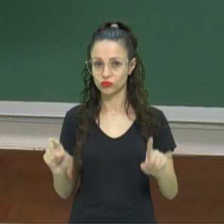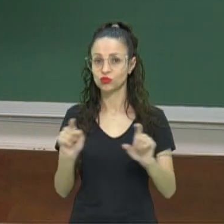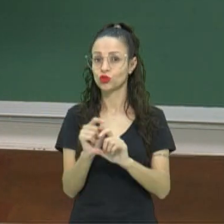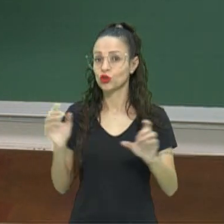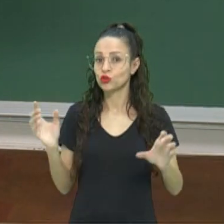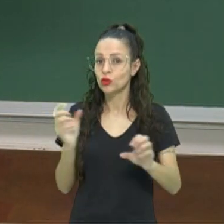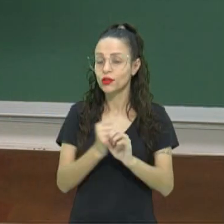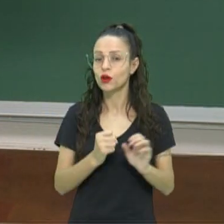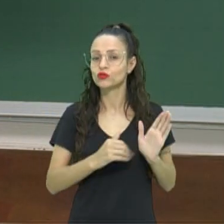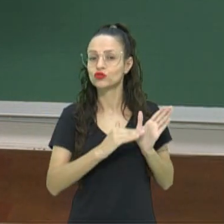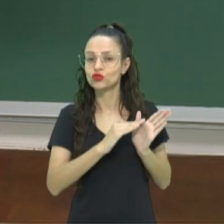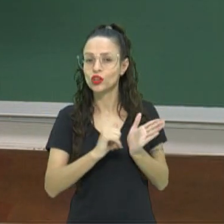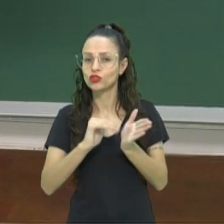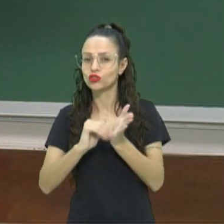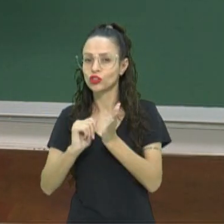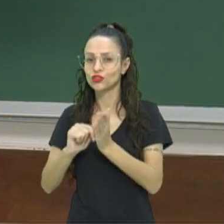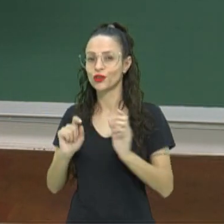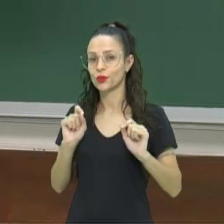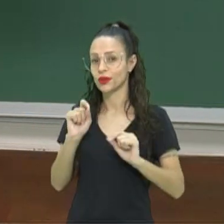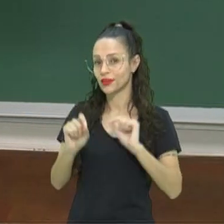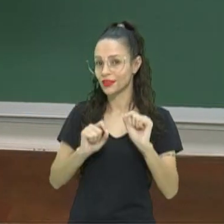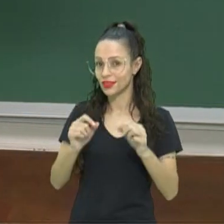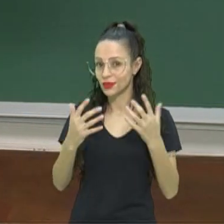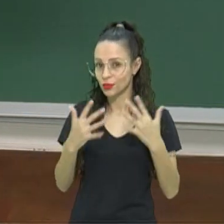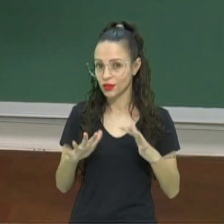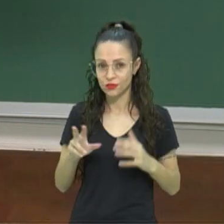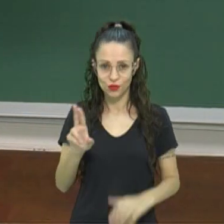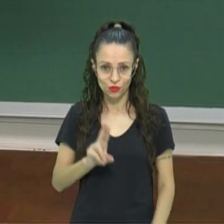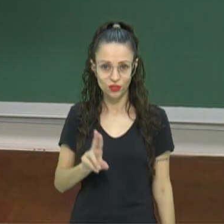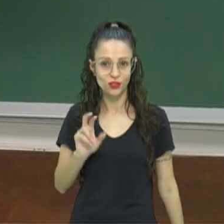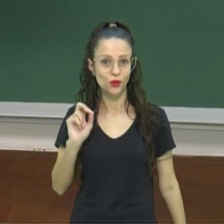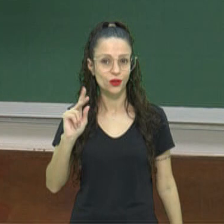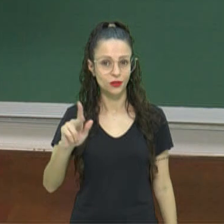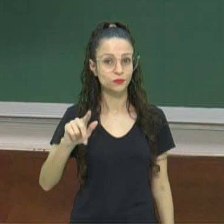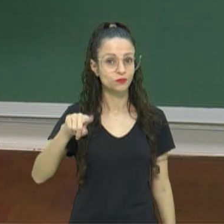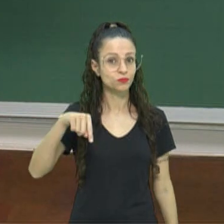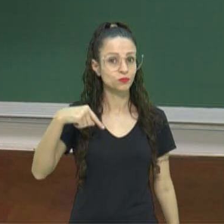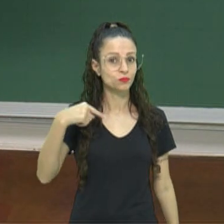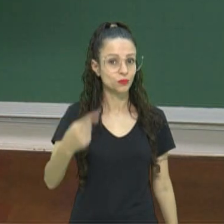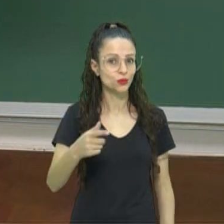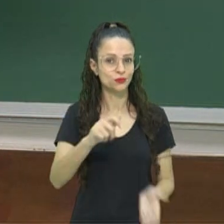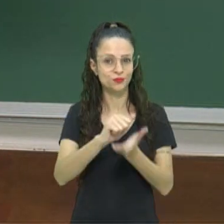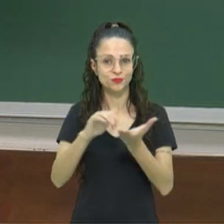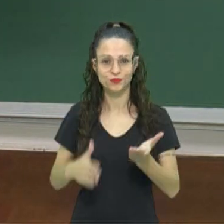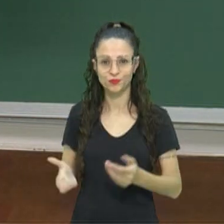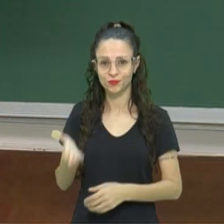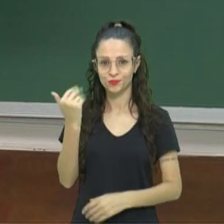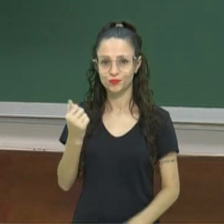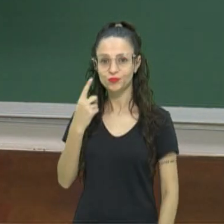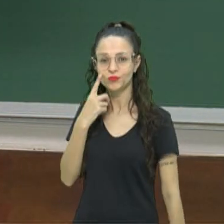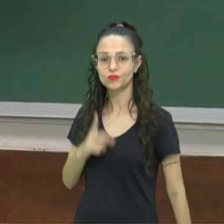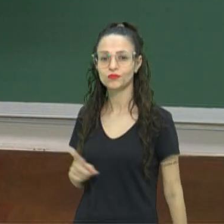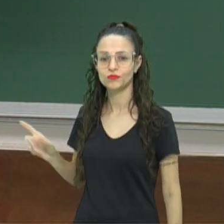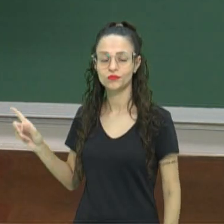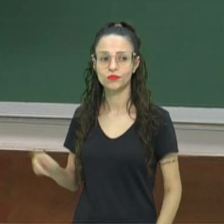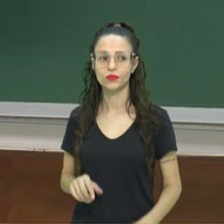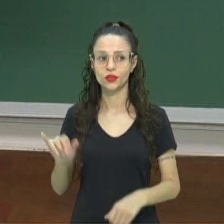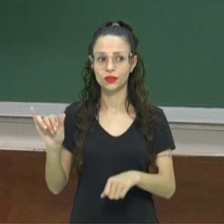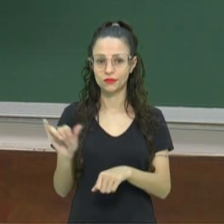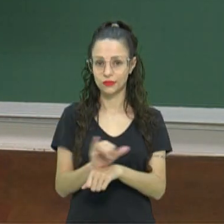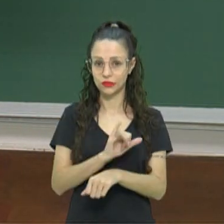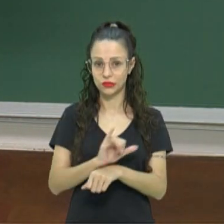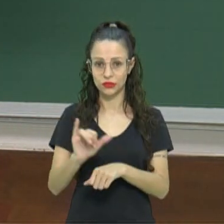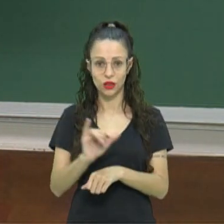e ir tirando os pedaços que você não quer, ok? Vamos para o próximo? Aqui tem algumas estratégias,